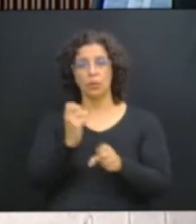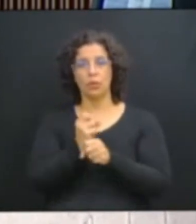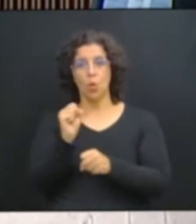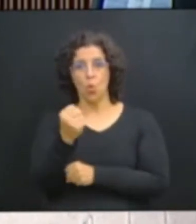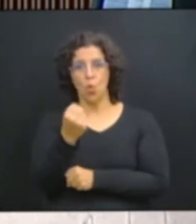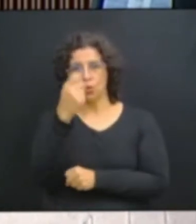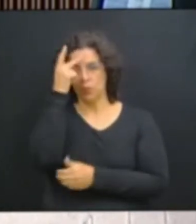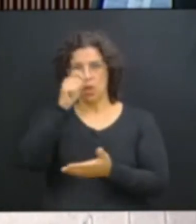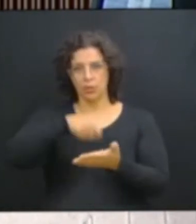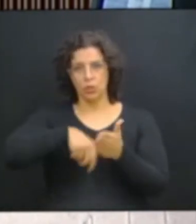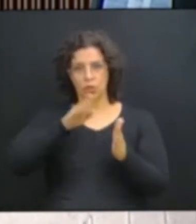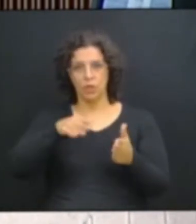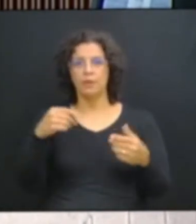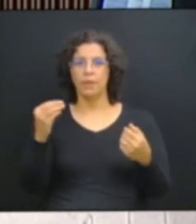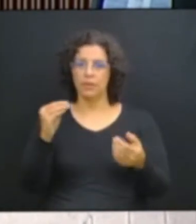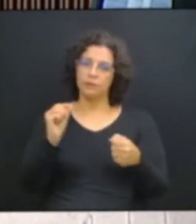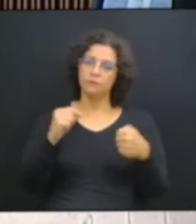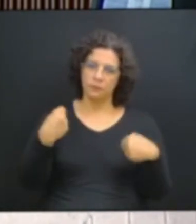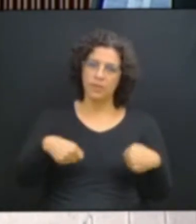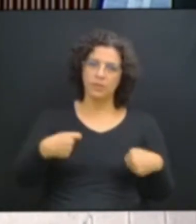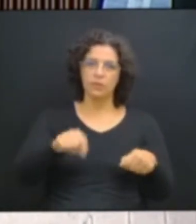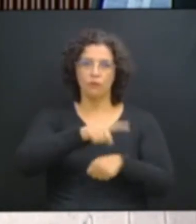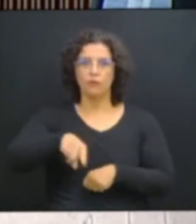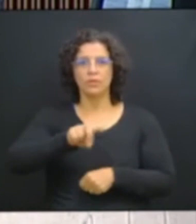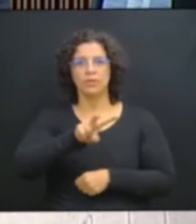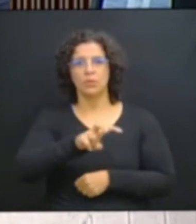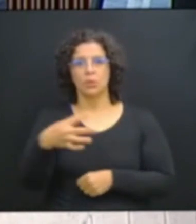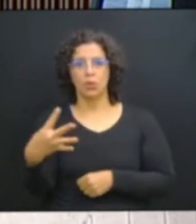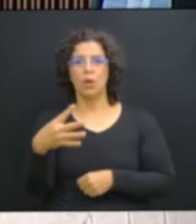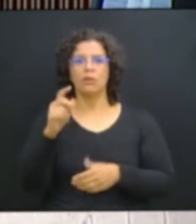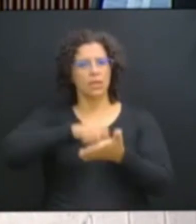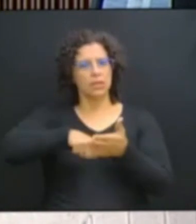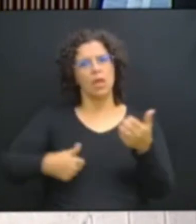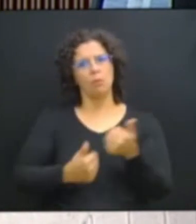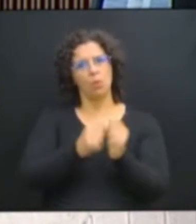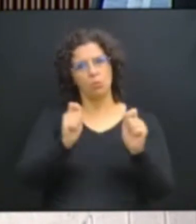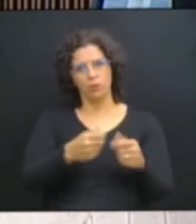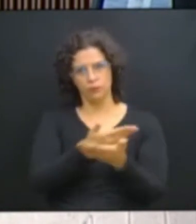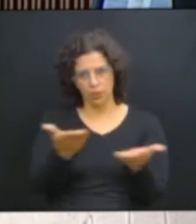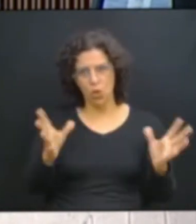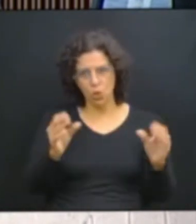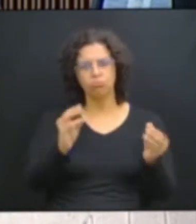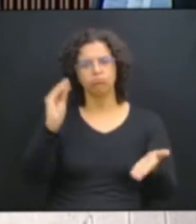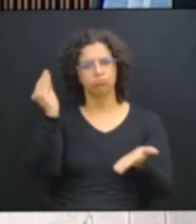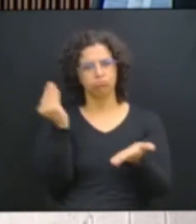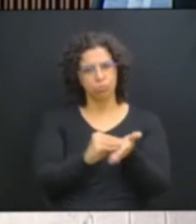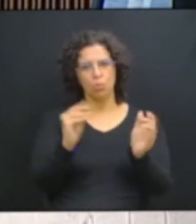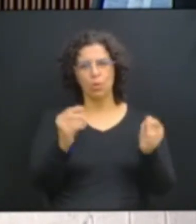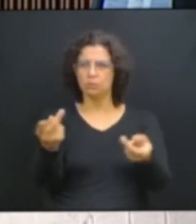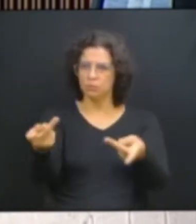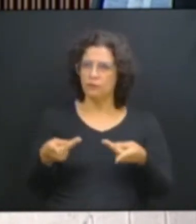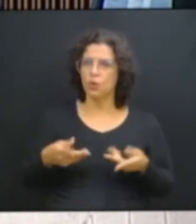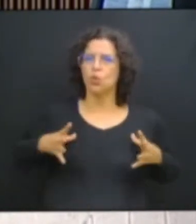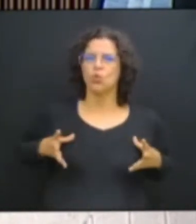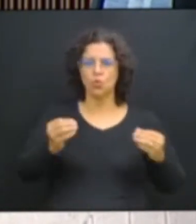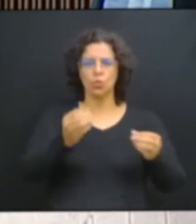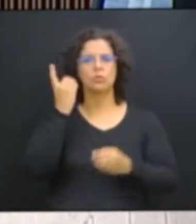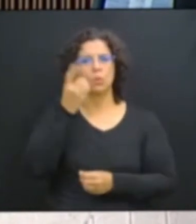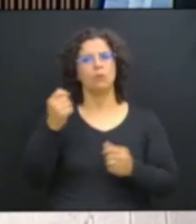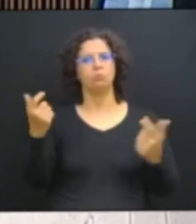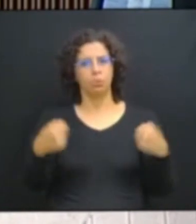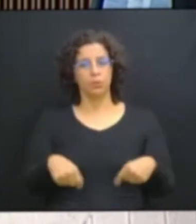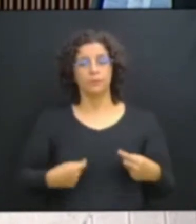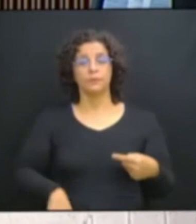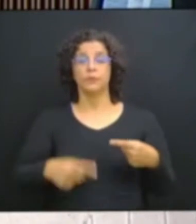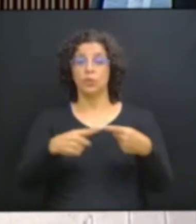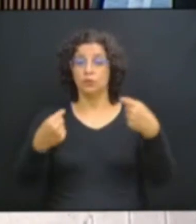8 assinaturas, mas cabe de verdade 54 assinaturas. Todos vocês são bem-vindos. A gente vai discutir